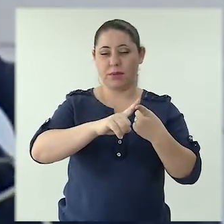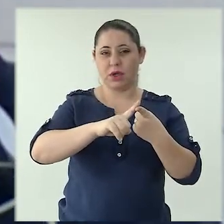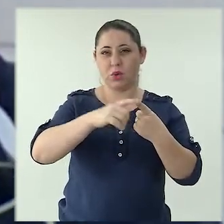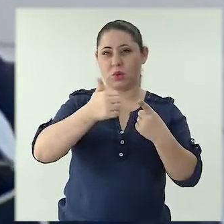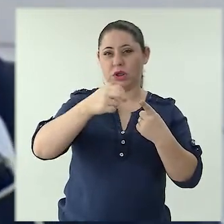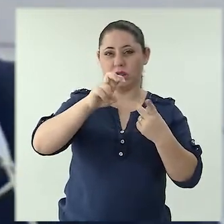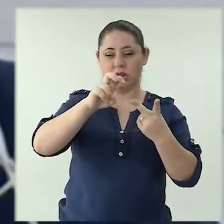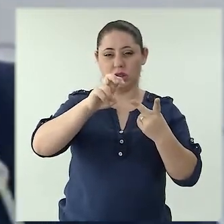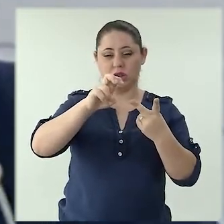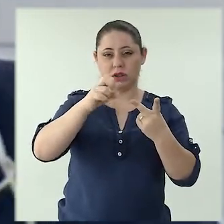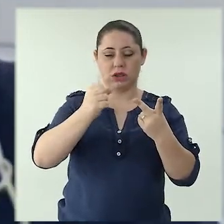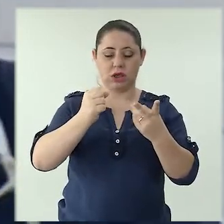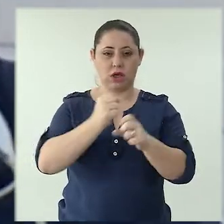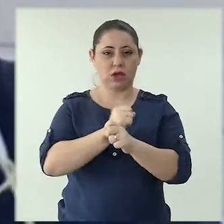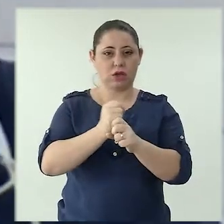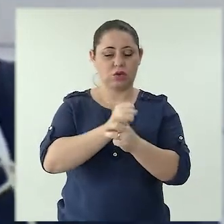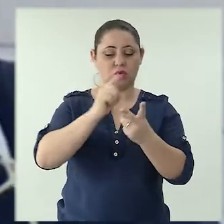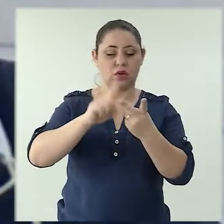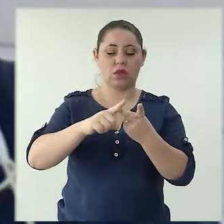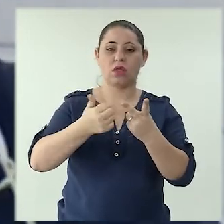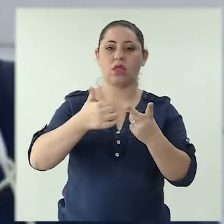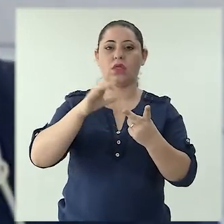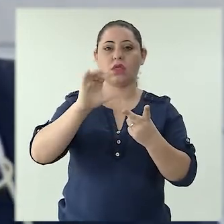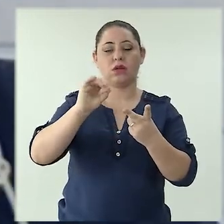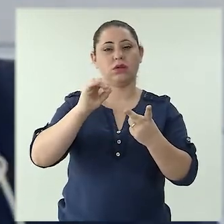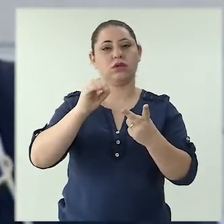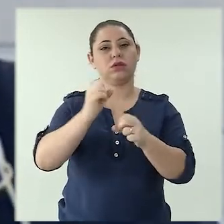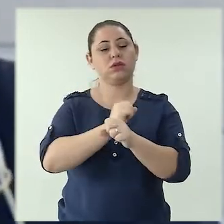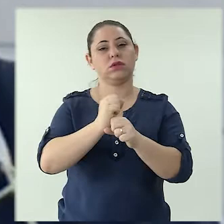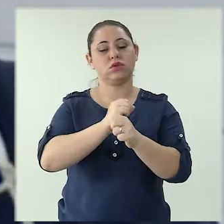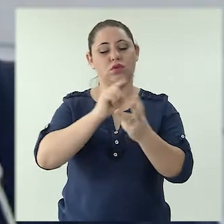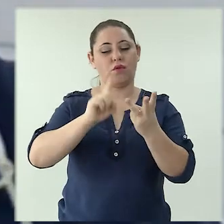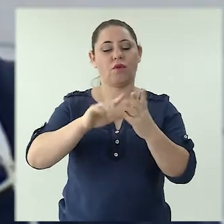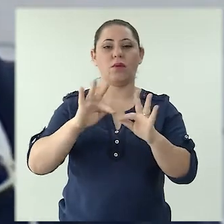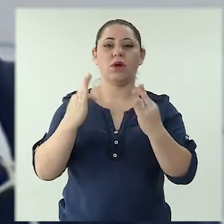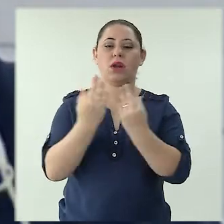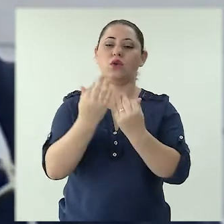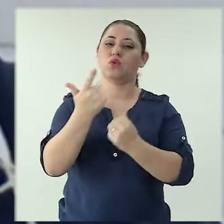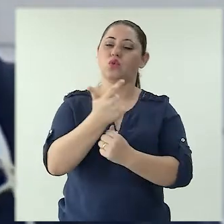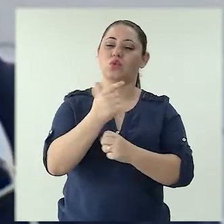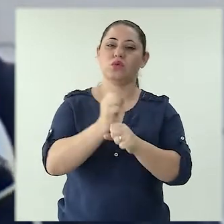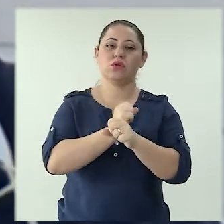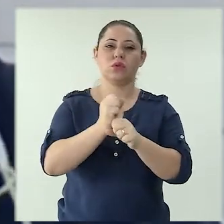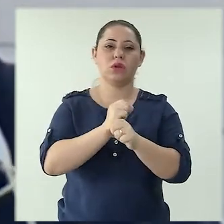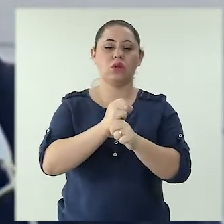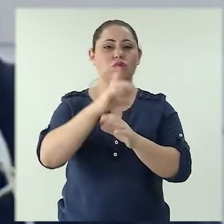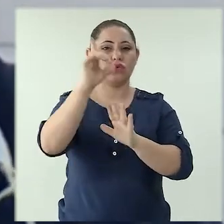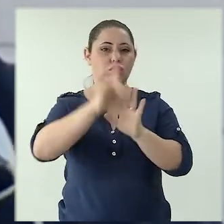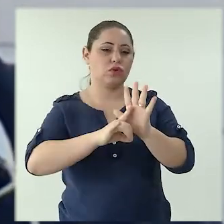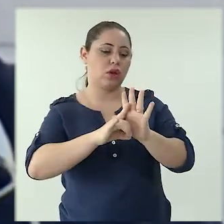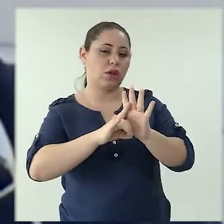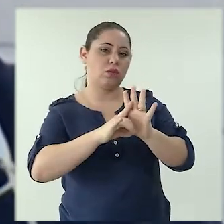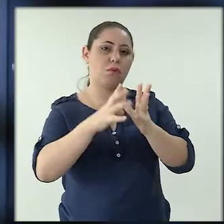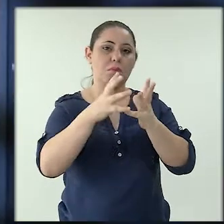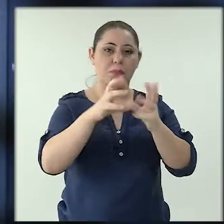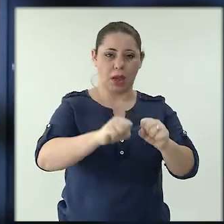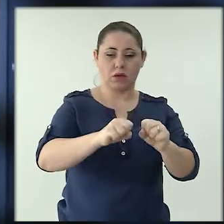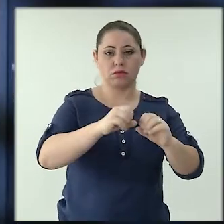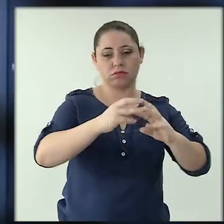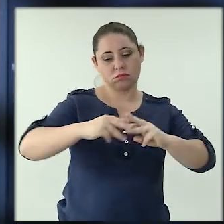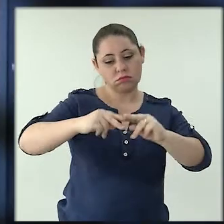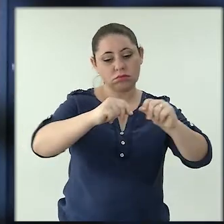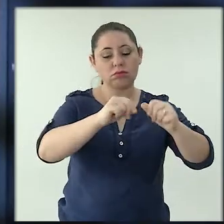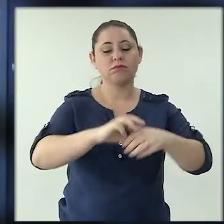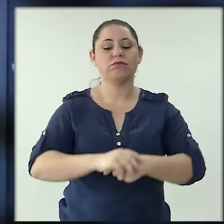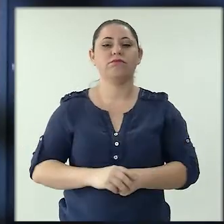15 anos, uso capião ordinário 10 anos, familiar em 2 anos a aquisição da propriedade. Quer